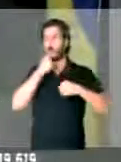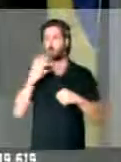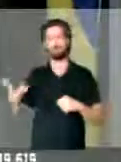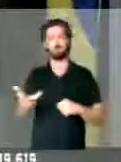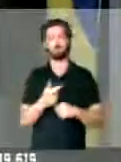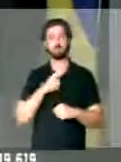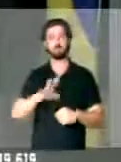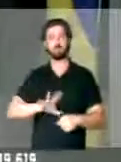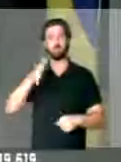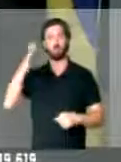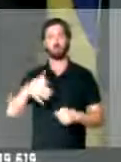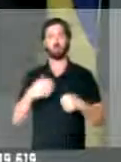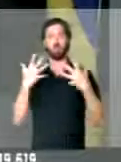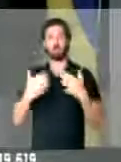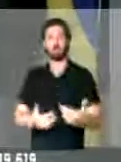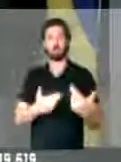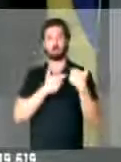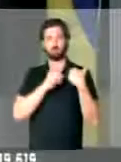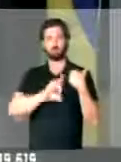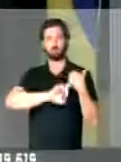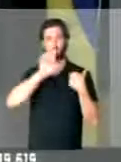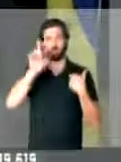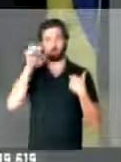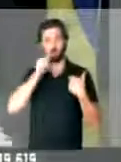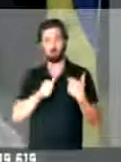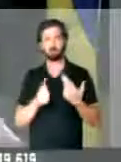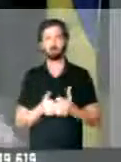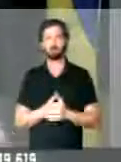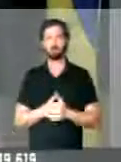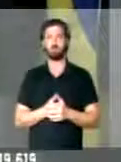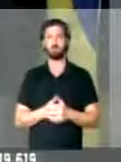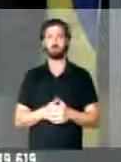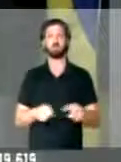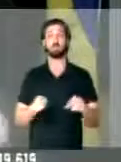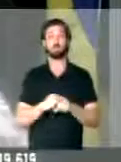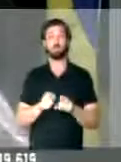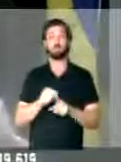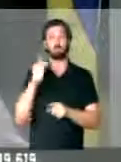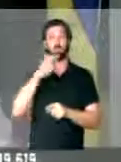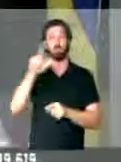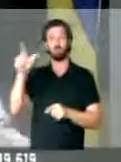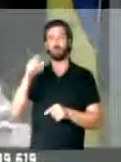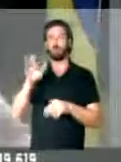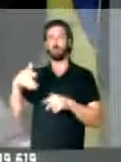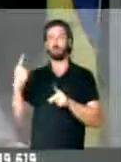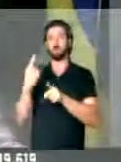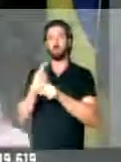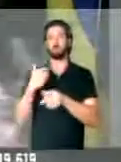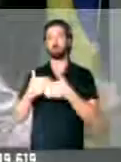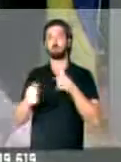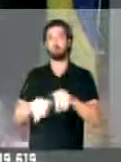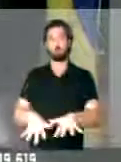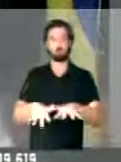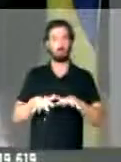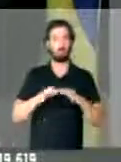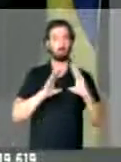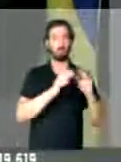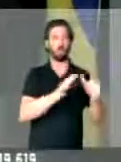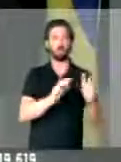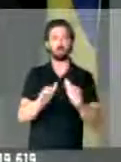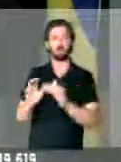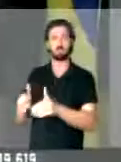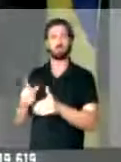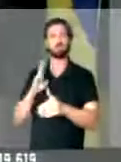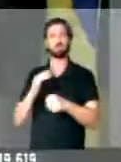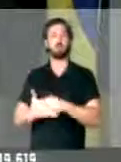têm coragem de assumir no Dia das Mulheres e nos outros dias, quando encontram com a gente, quer seja no plenário, nas comissões, e